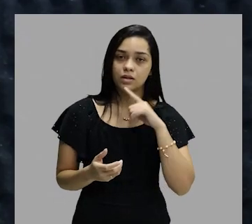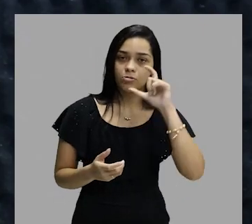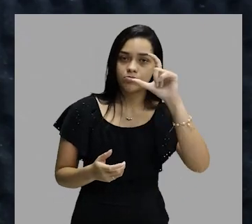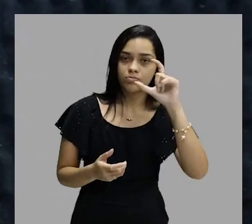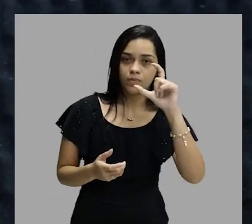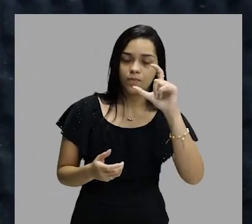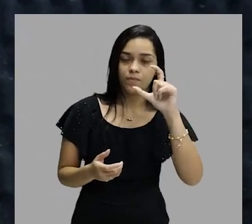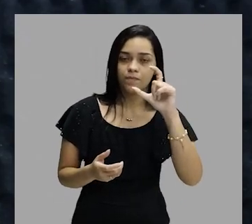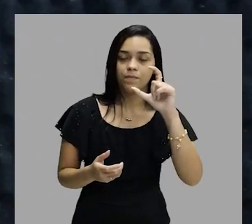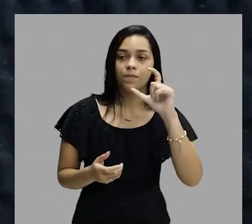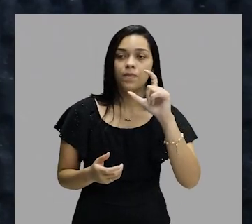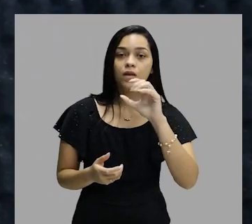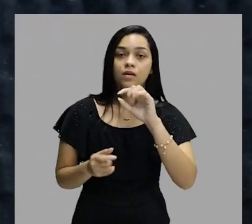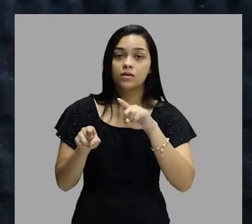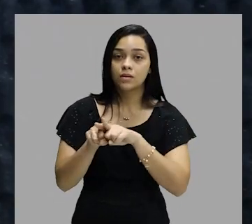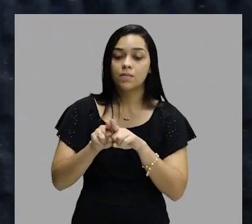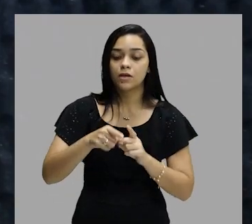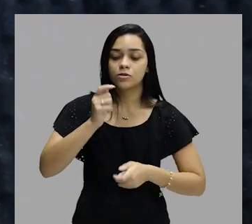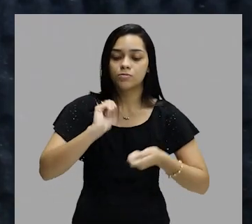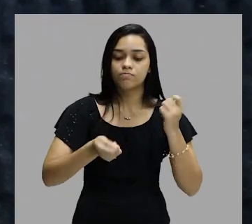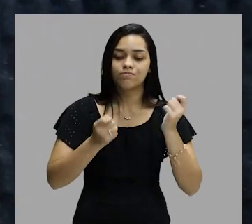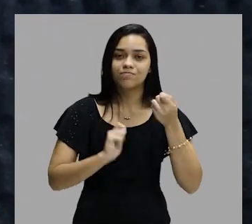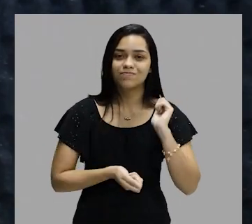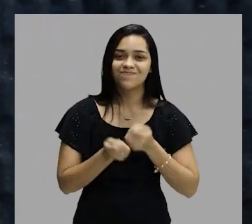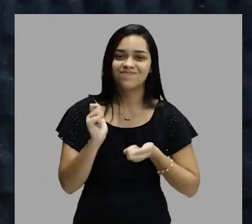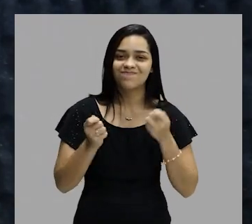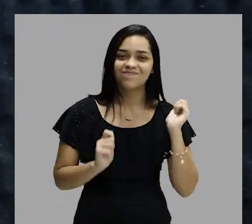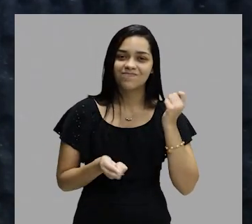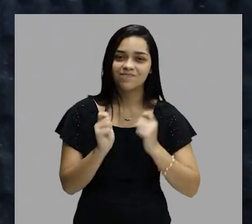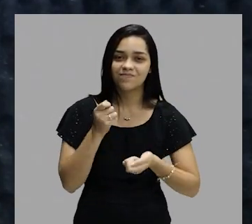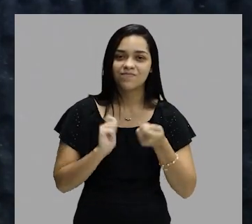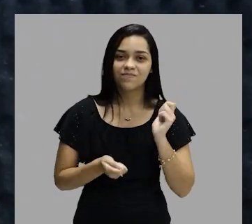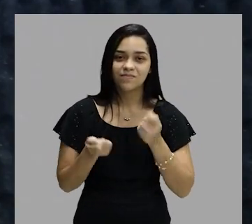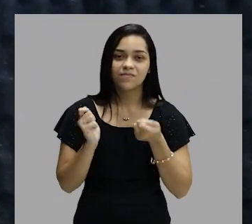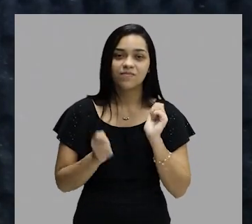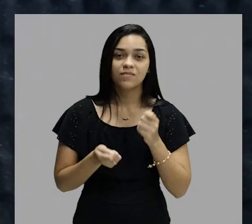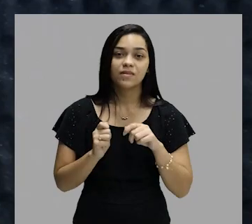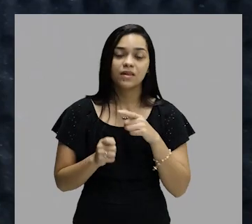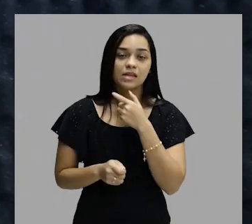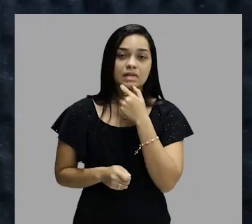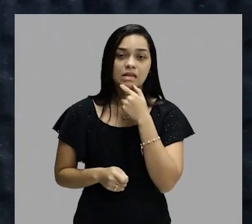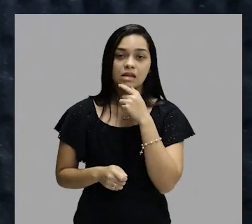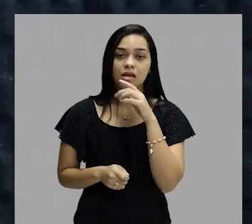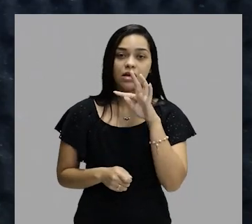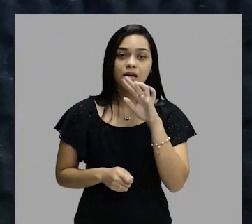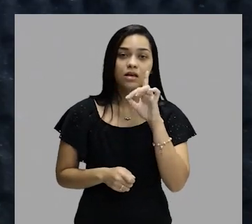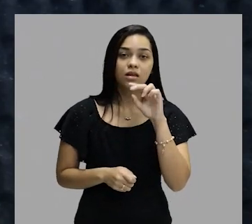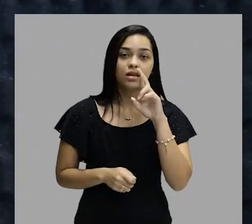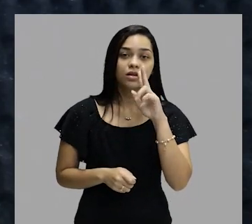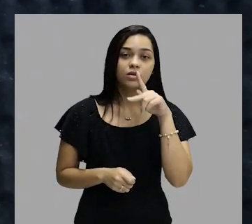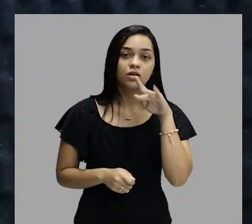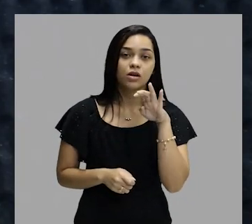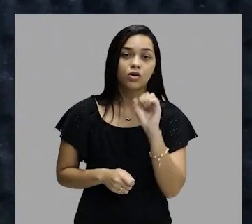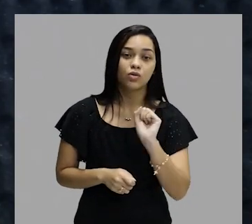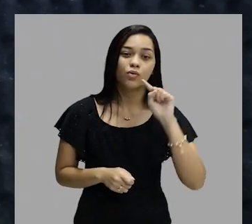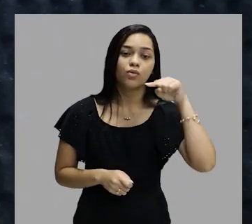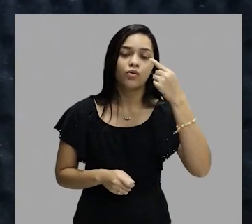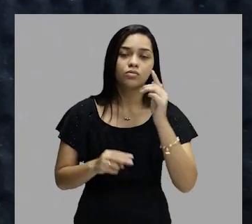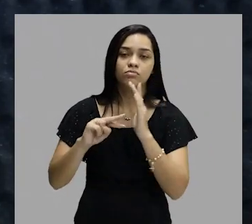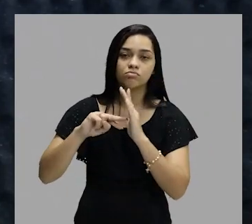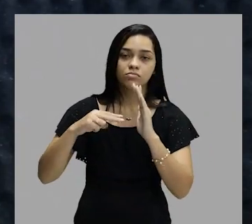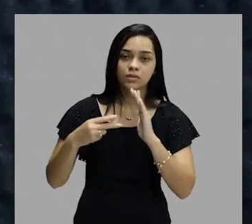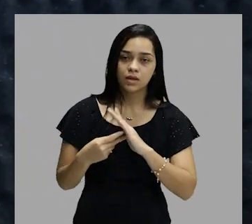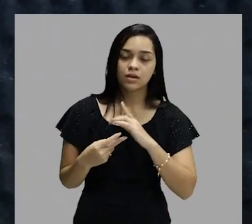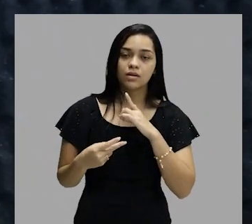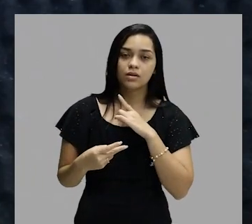de carregar, como é a bateria de instrumento. Bateria de instrumento em inglês é drums. É outro significado.